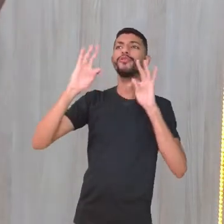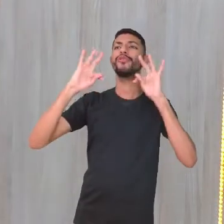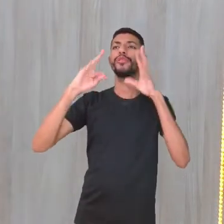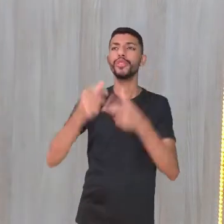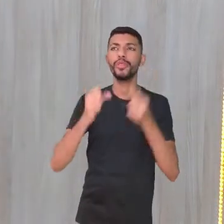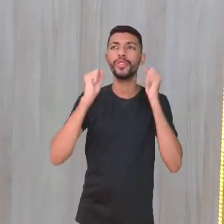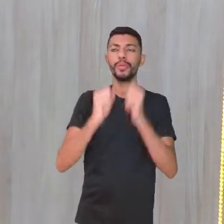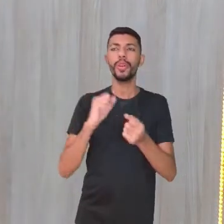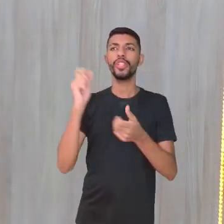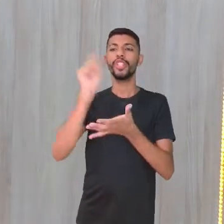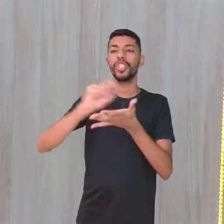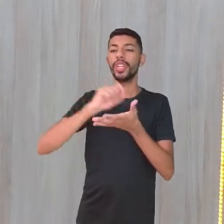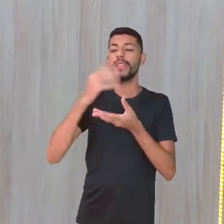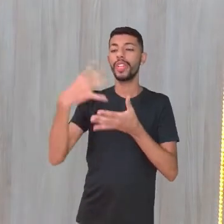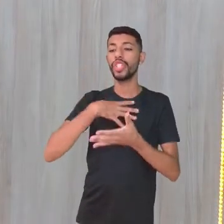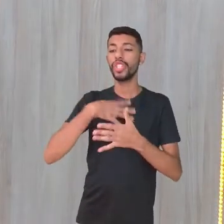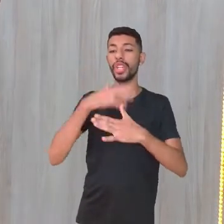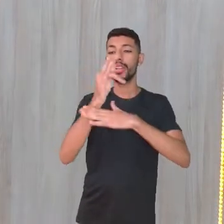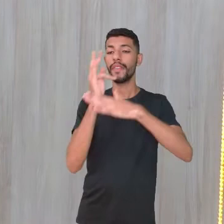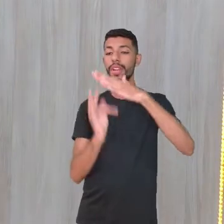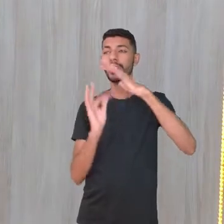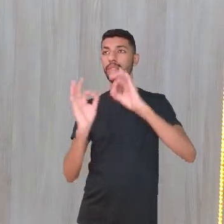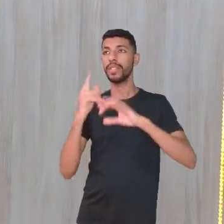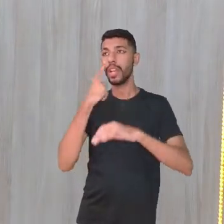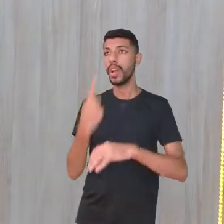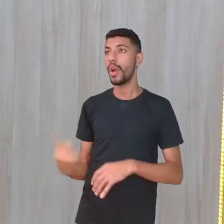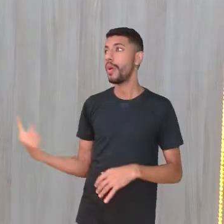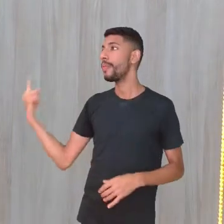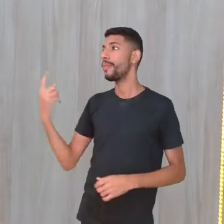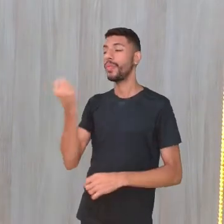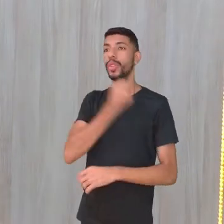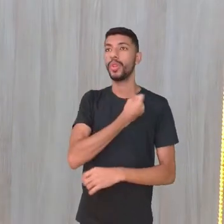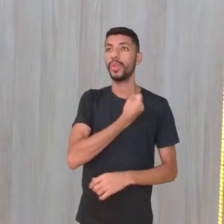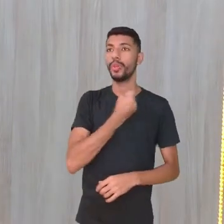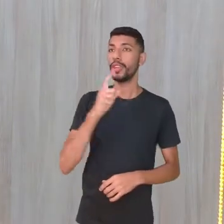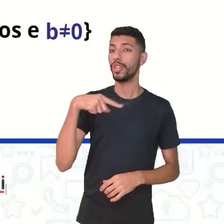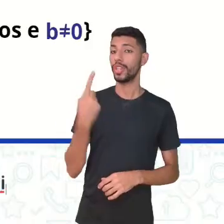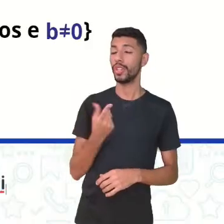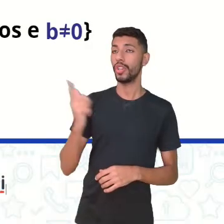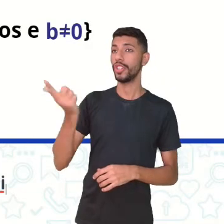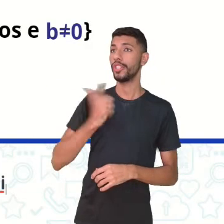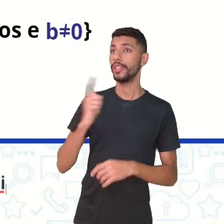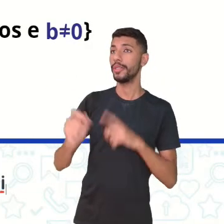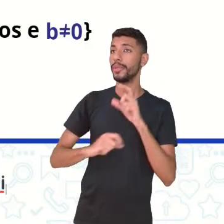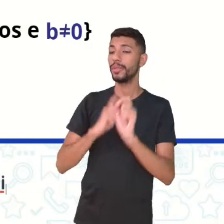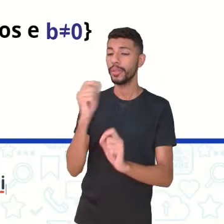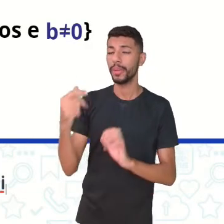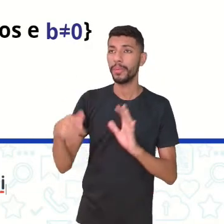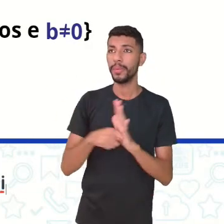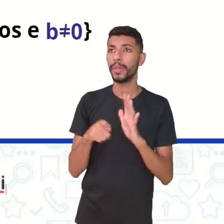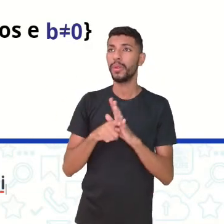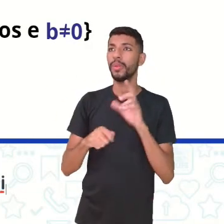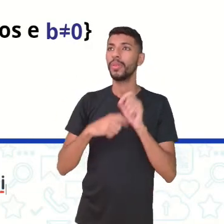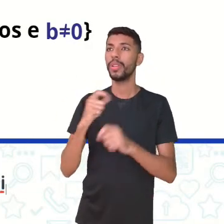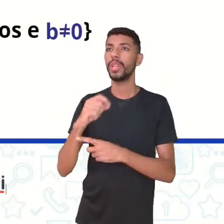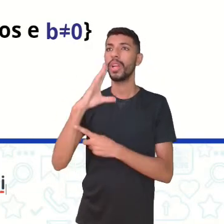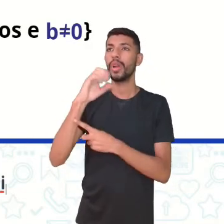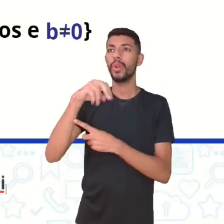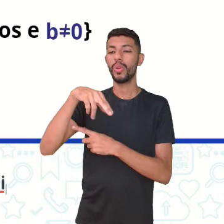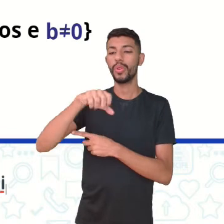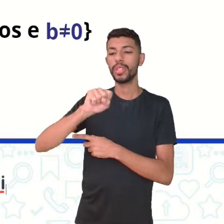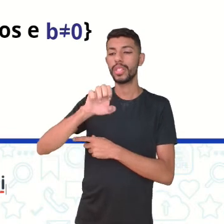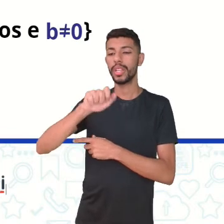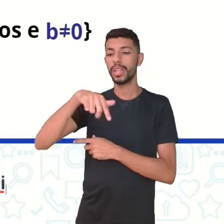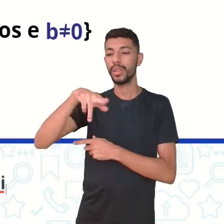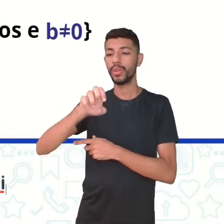de fração, tá? E o número que está aqui embaixo, que é o que a gente chama de ou consequente ou denominador, né,